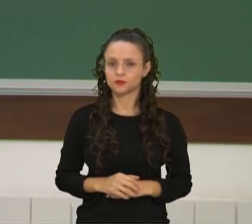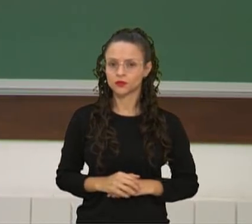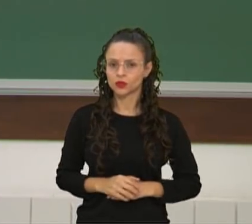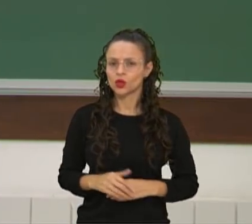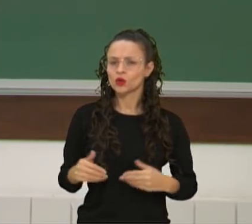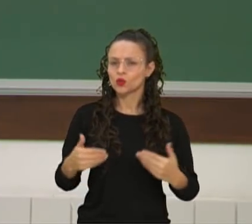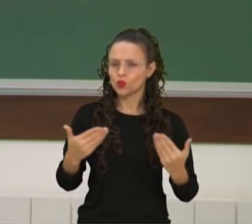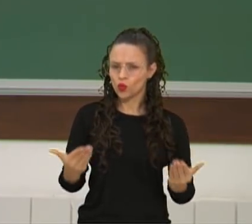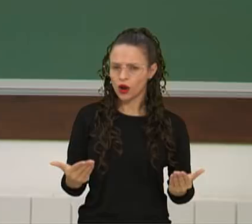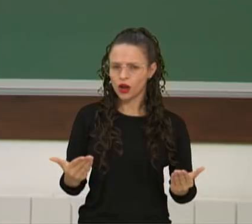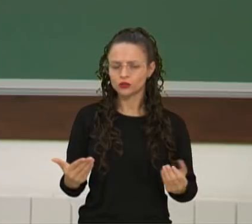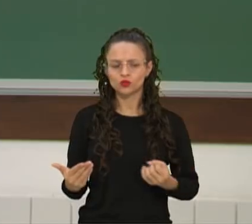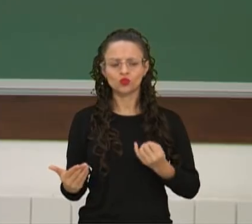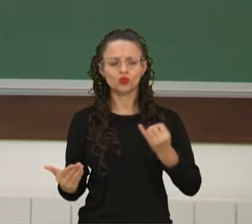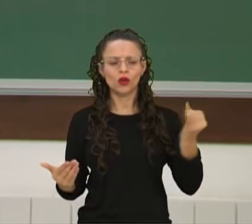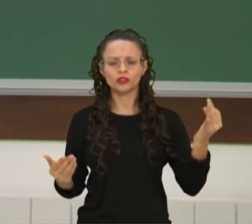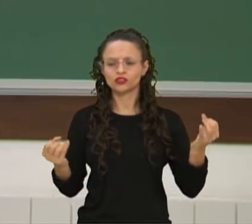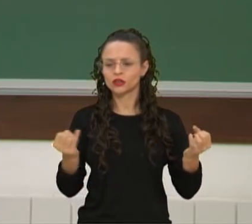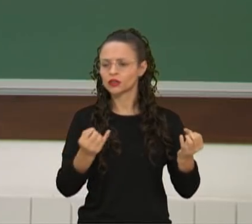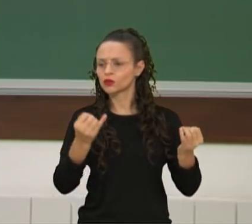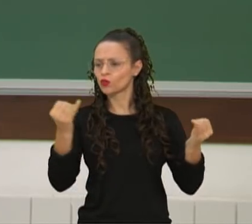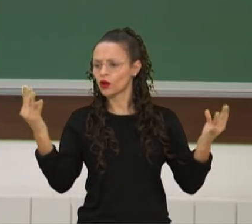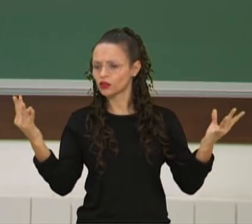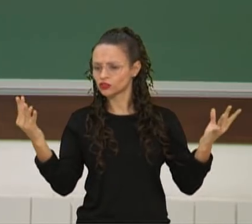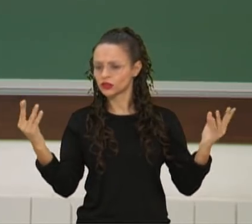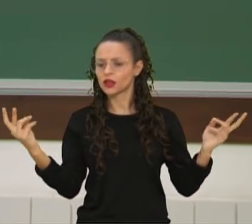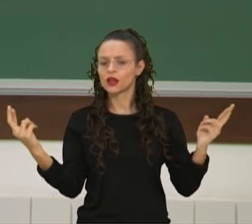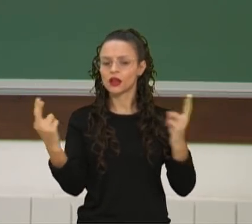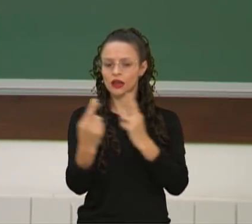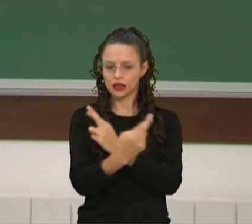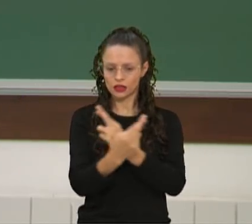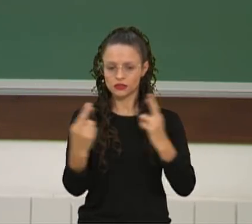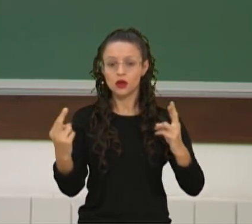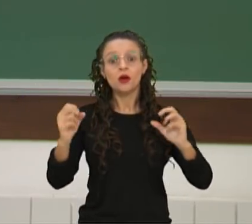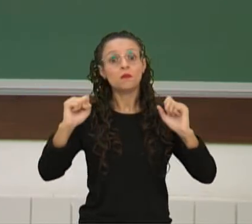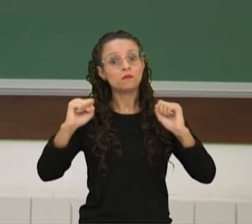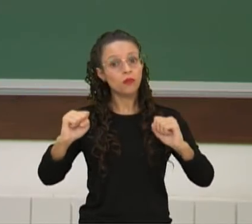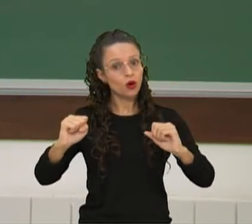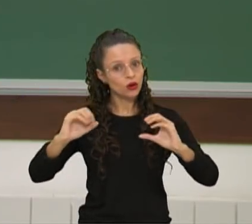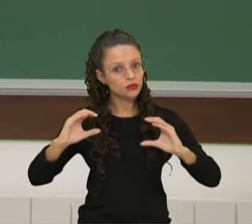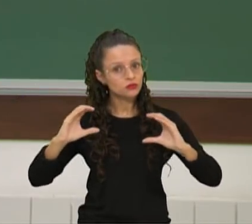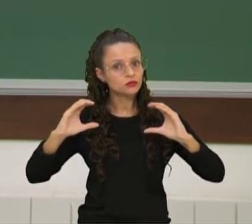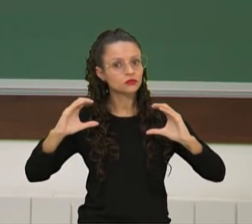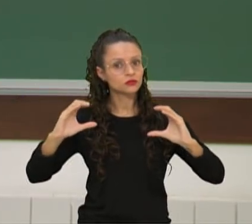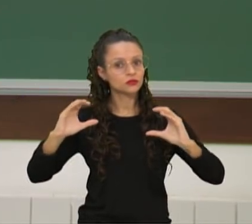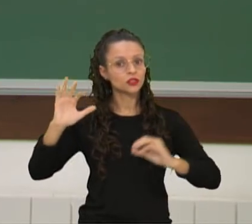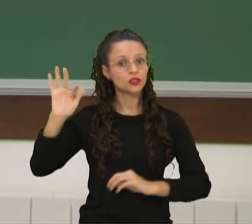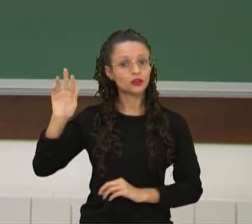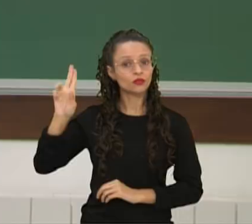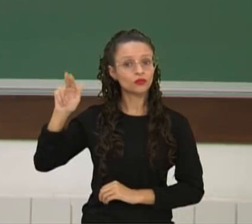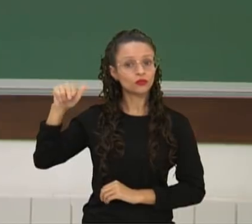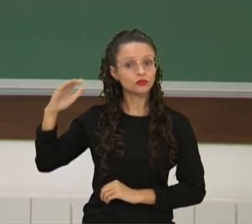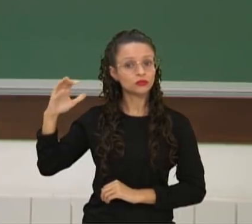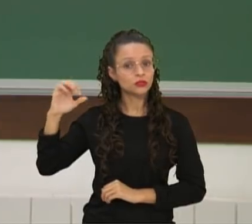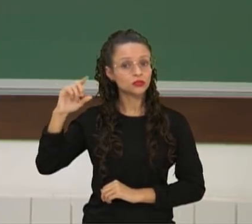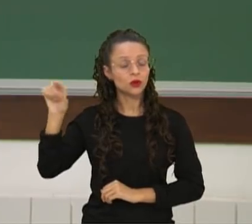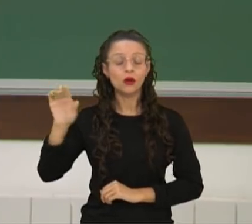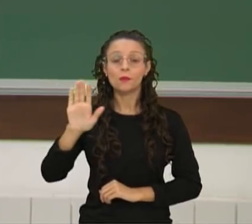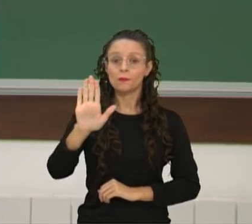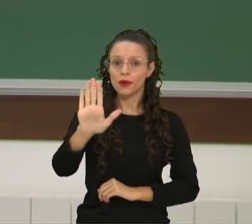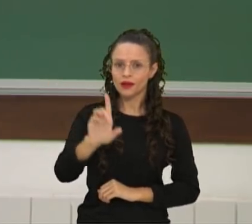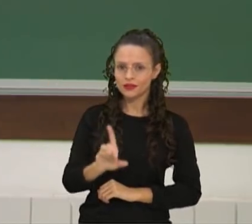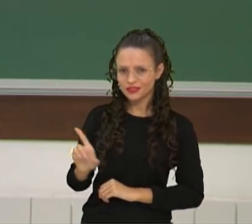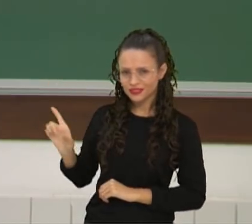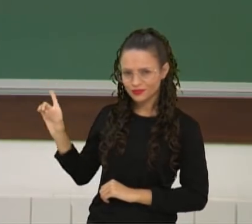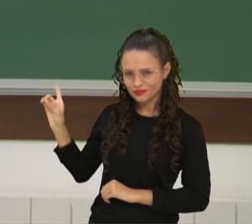a relação entre duas grandezas, essa relação pode ser uma função. E o que está escrito aqui para a gente nesse slide é o seguinte, nem